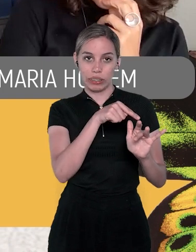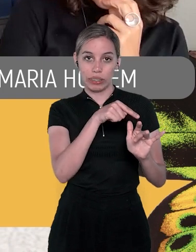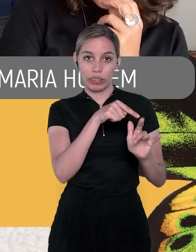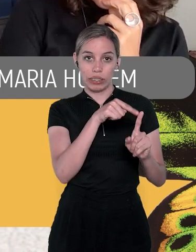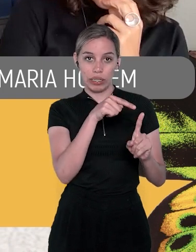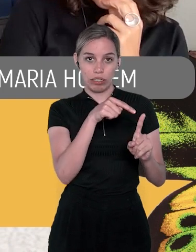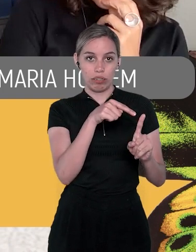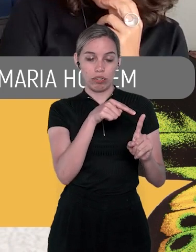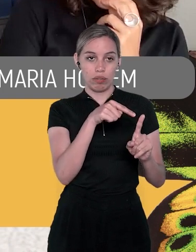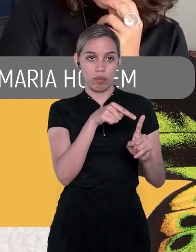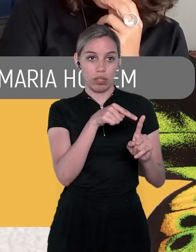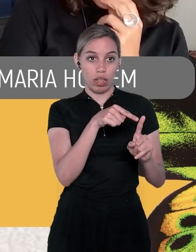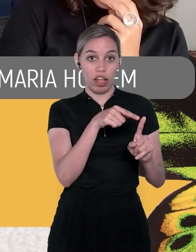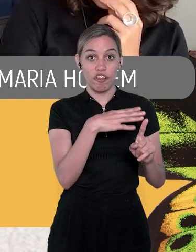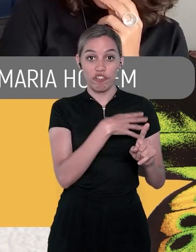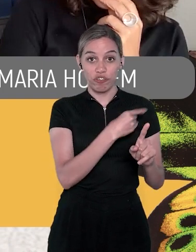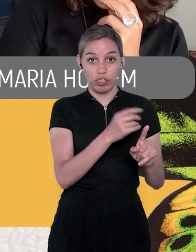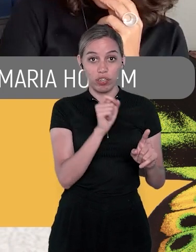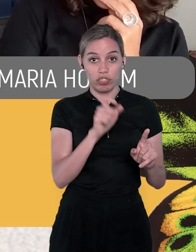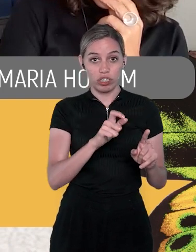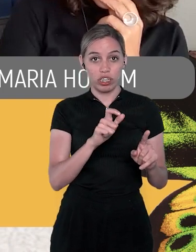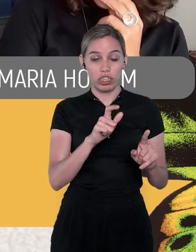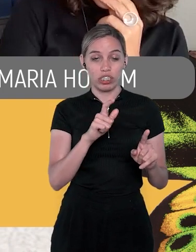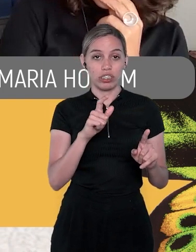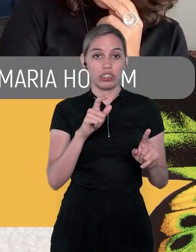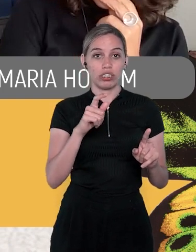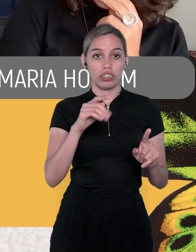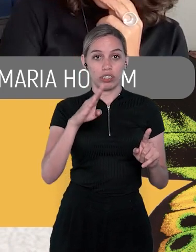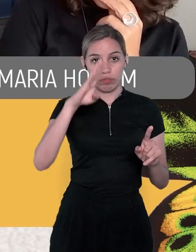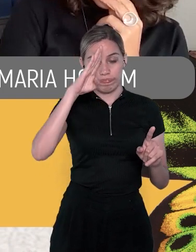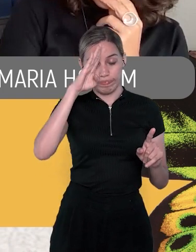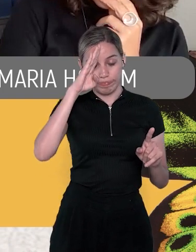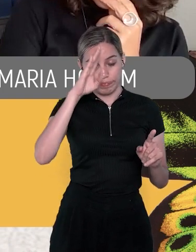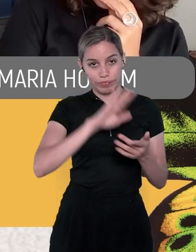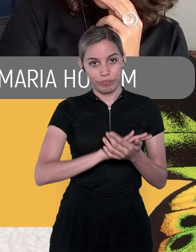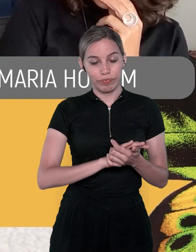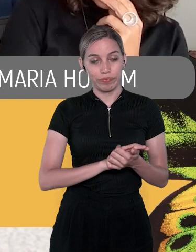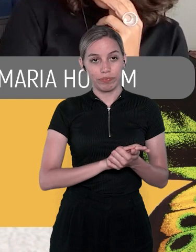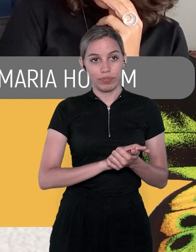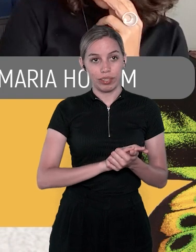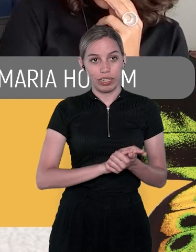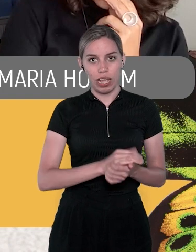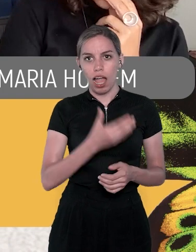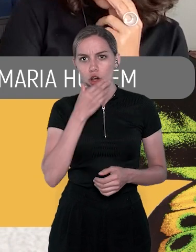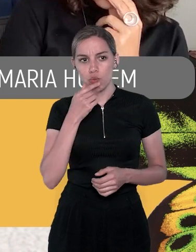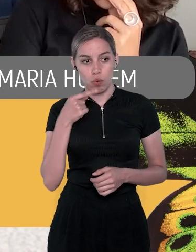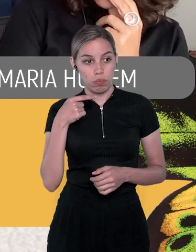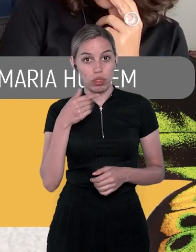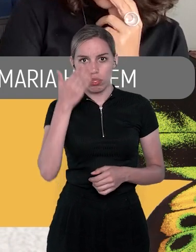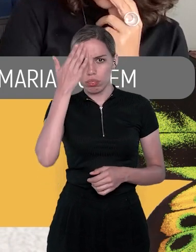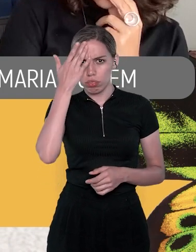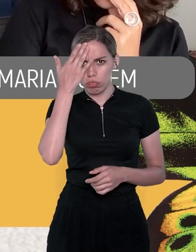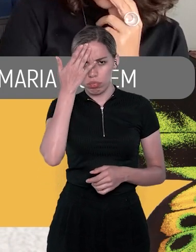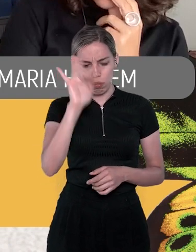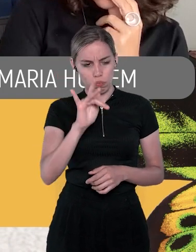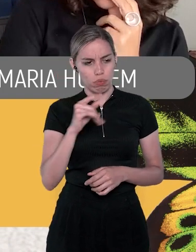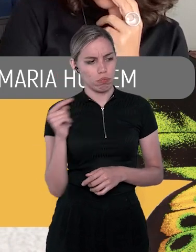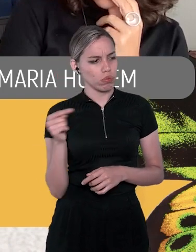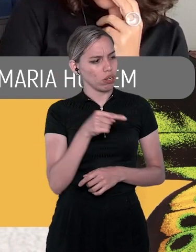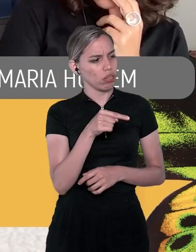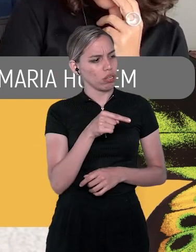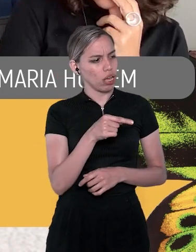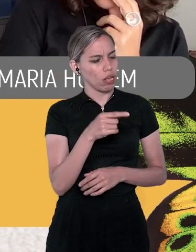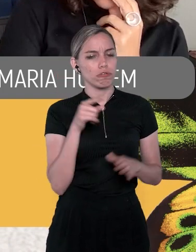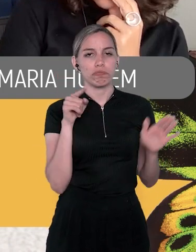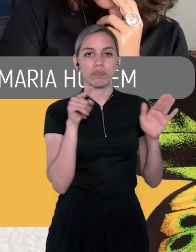E ela era filha de general no sentido né, perfeito da palavra. Um dia ele descobre que ela